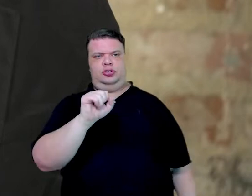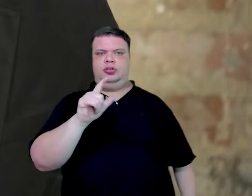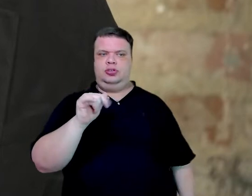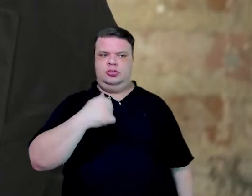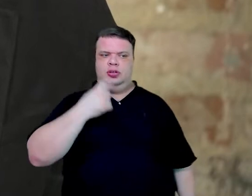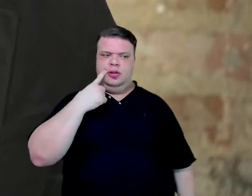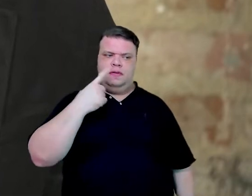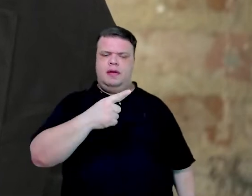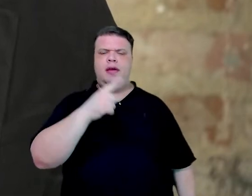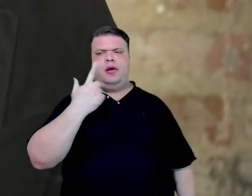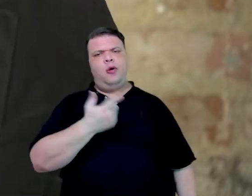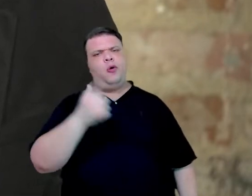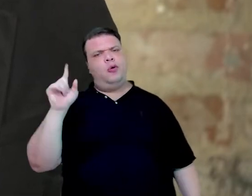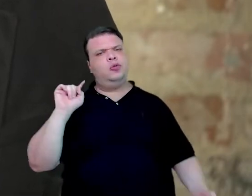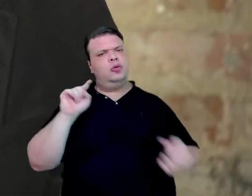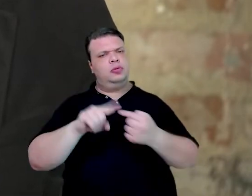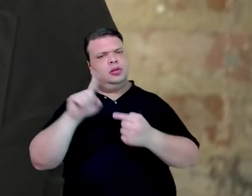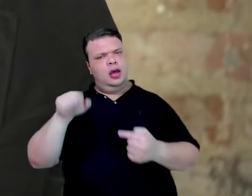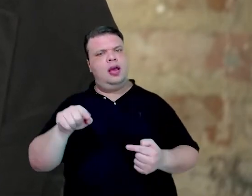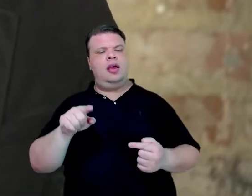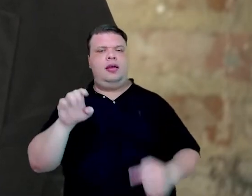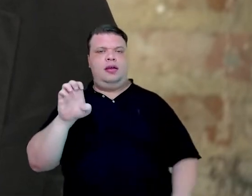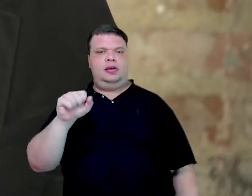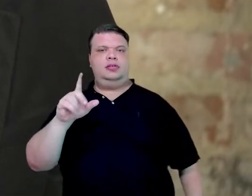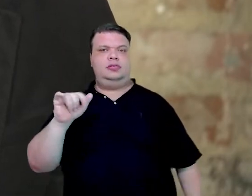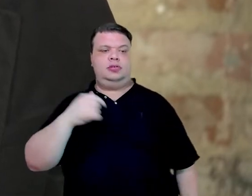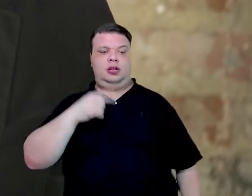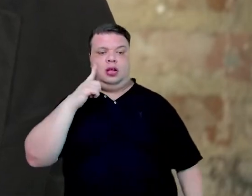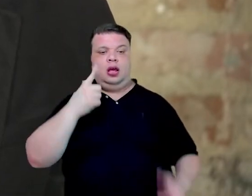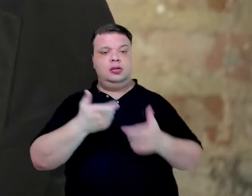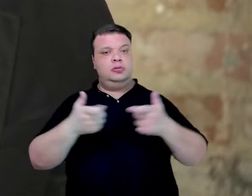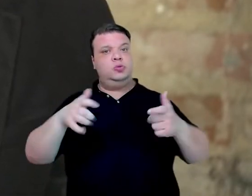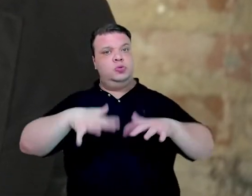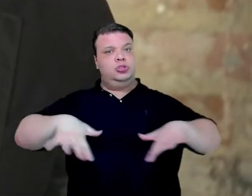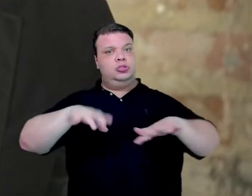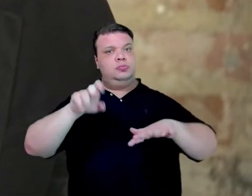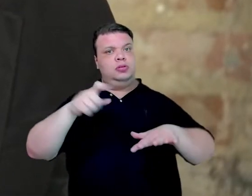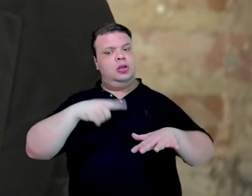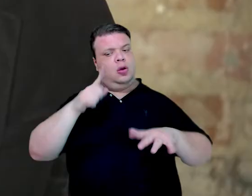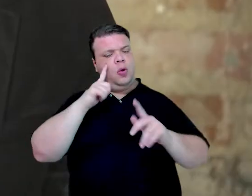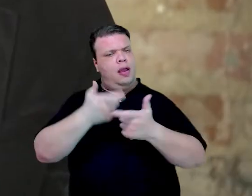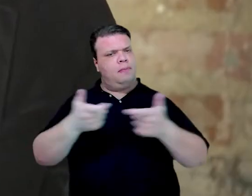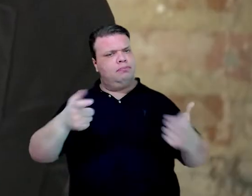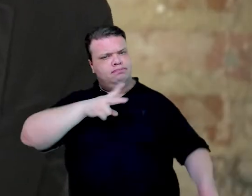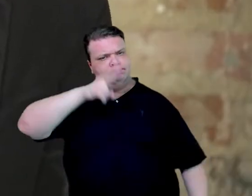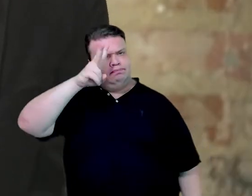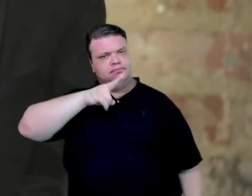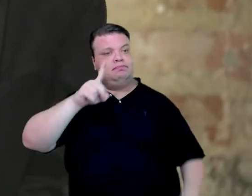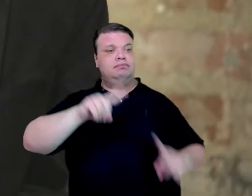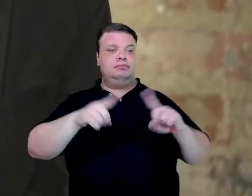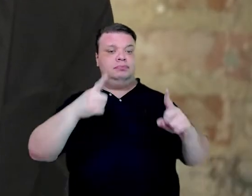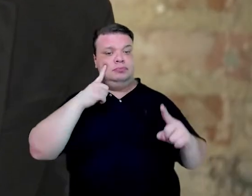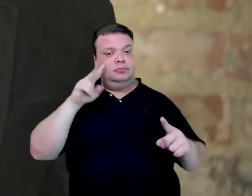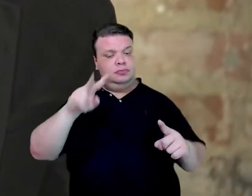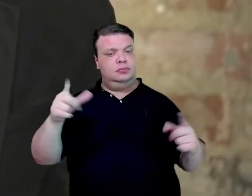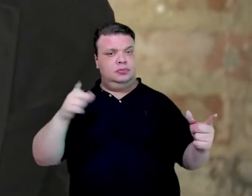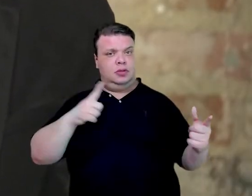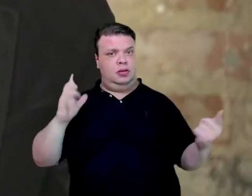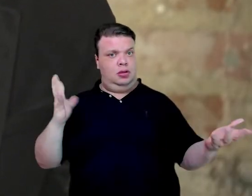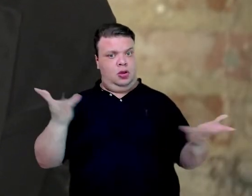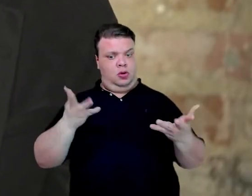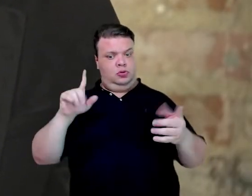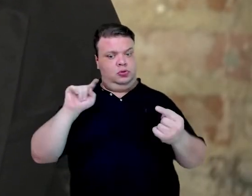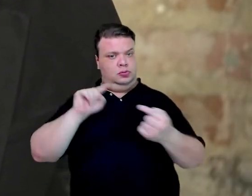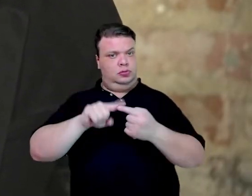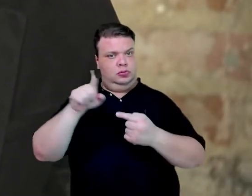que interfere em relação ao clima, o que nós chamamos de mesoescala. Por exemplo, o relevo. Então, por exemplo, em relação ao